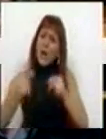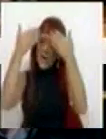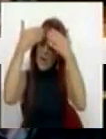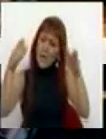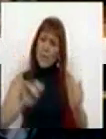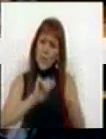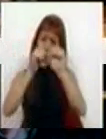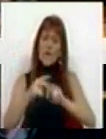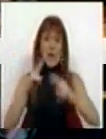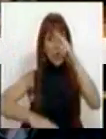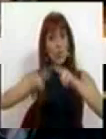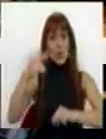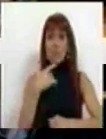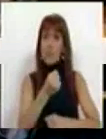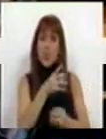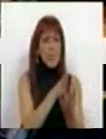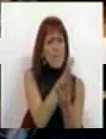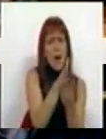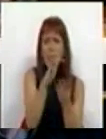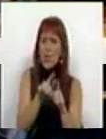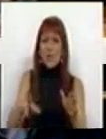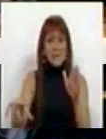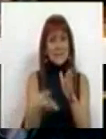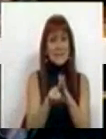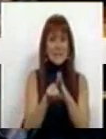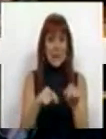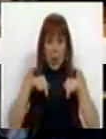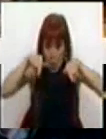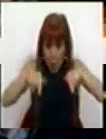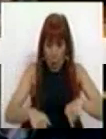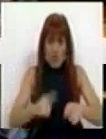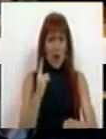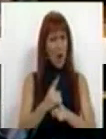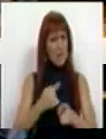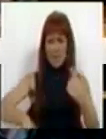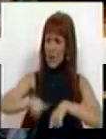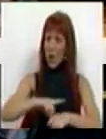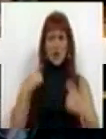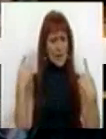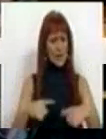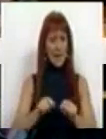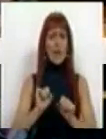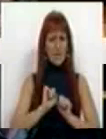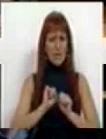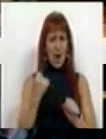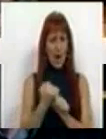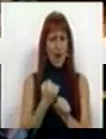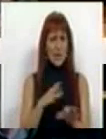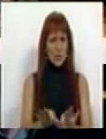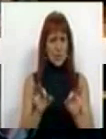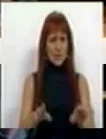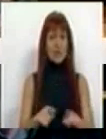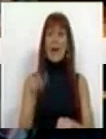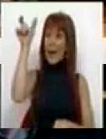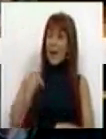e construtor de muitos dos pilares da legislação em que hoje ainda nós temos a nossa ação